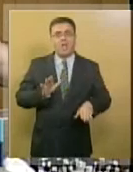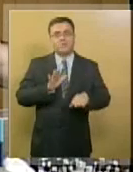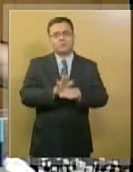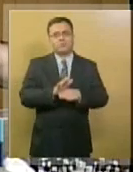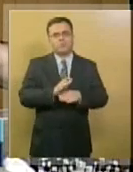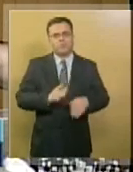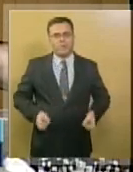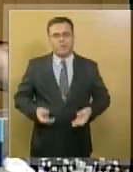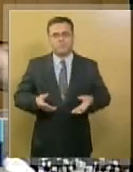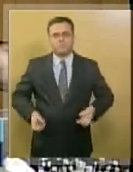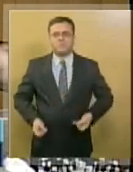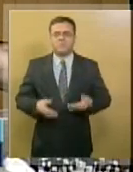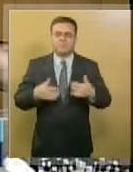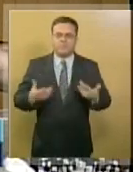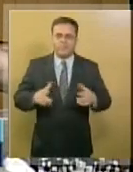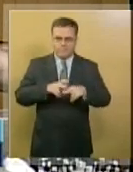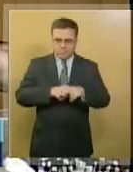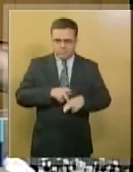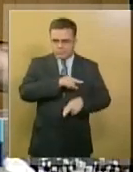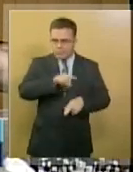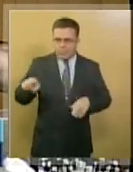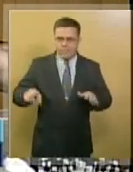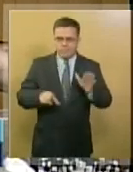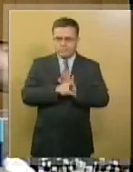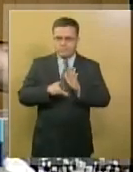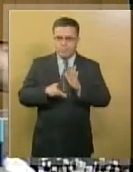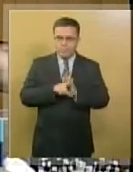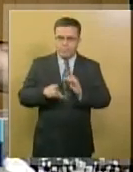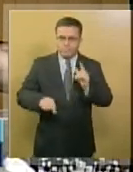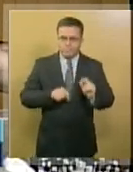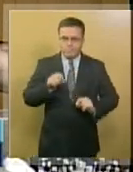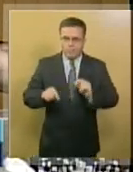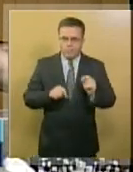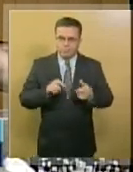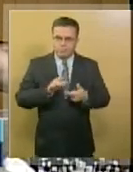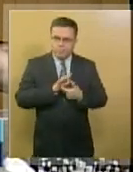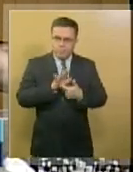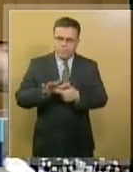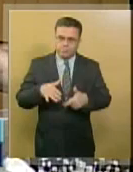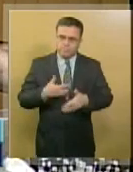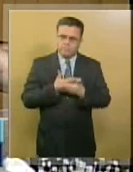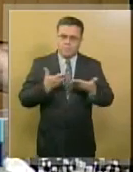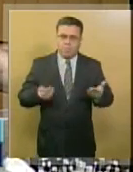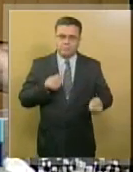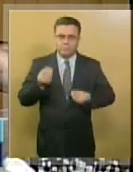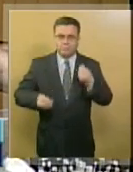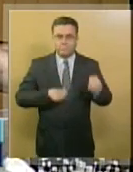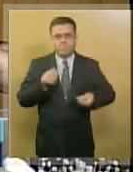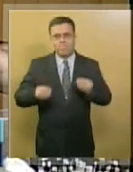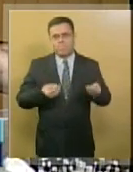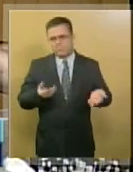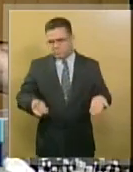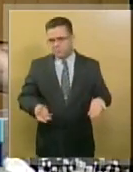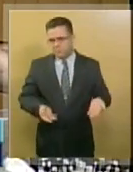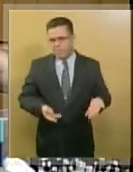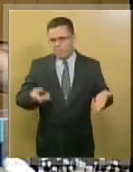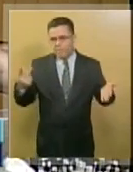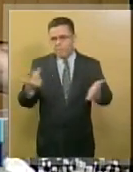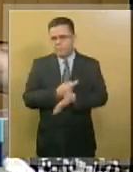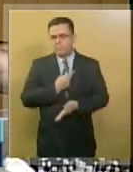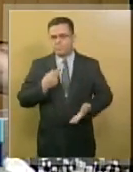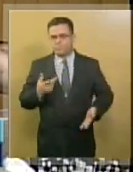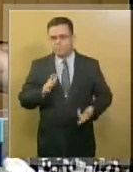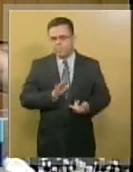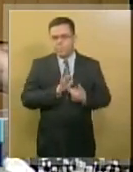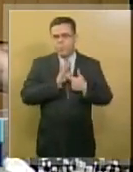queremos ver por parte dos legisladores. E agora eu vou mostrar aos senhores a parte que vai